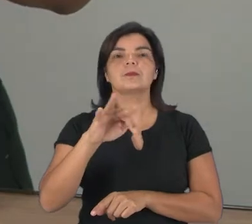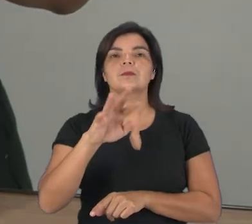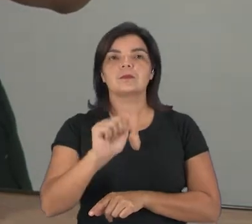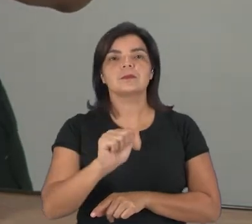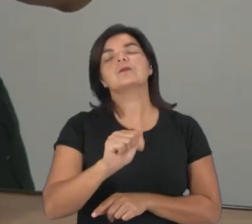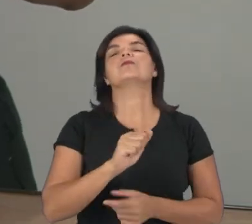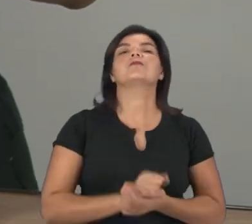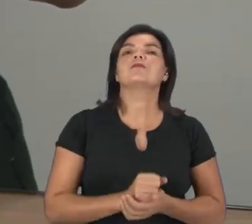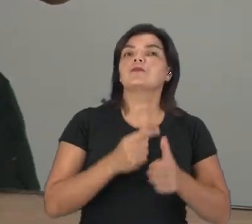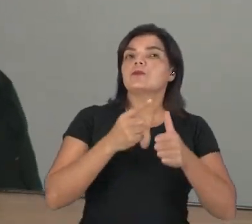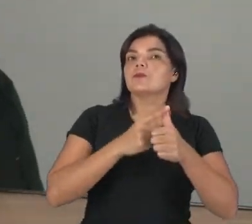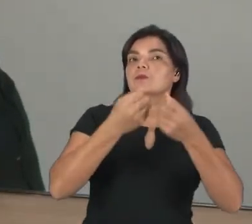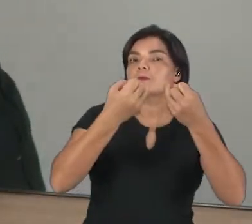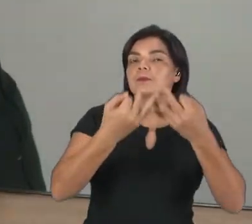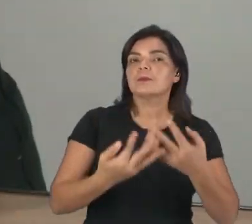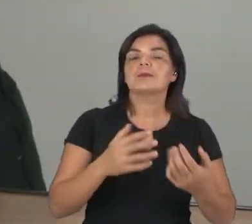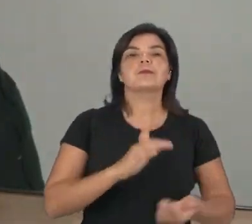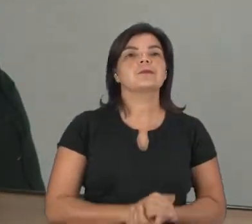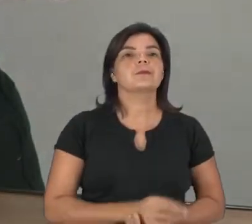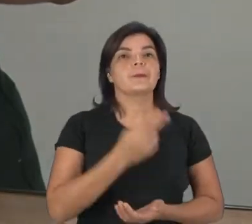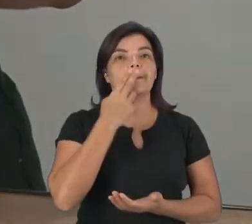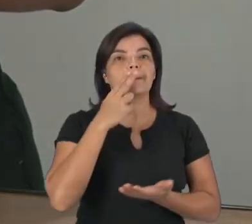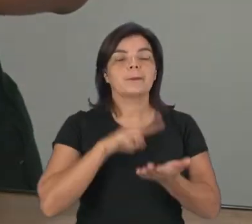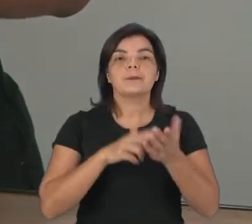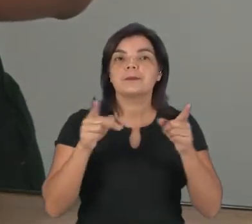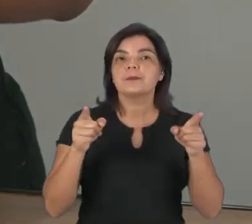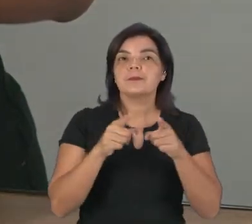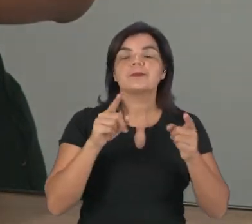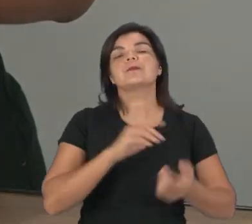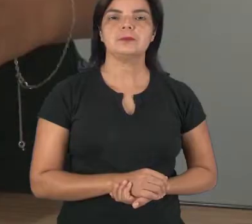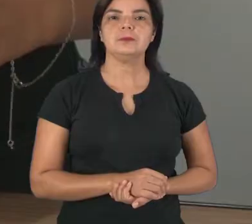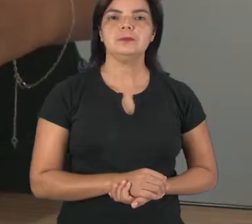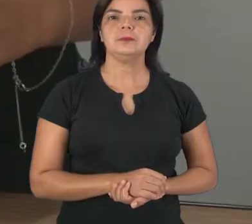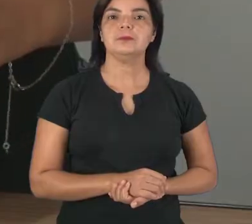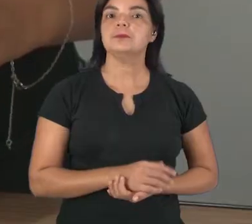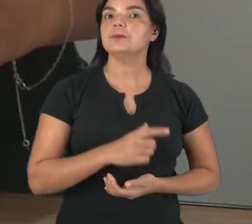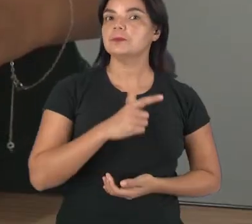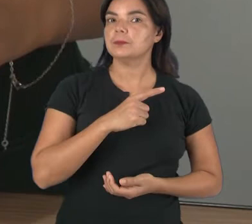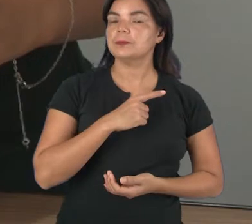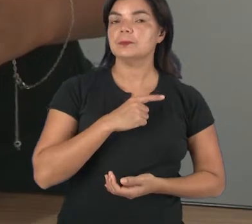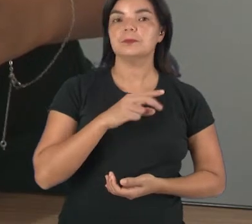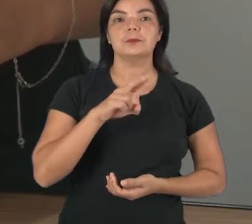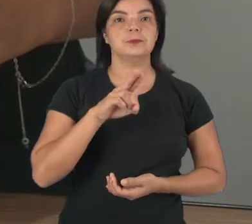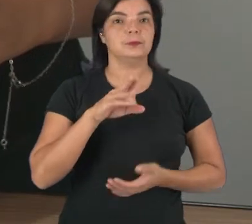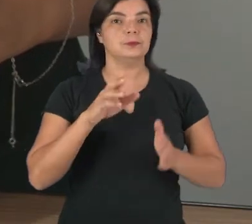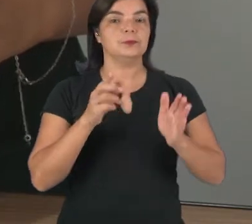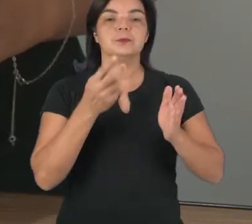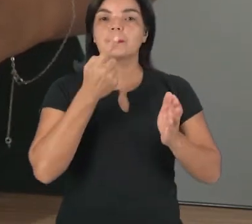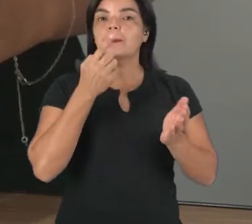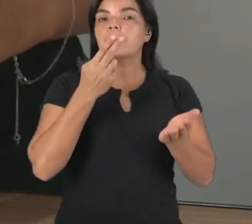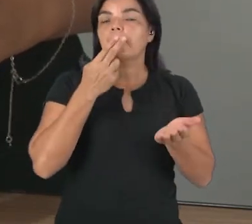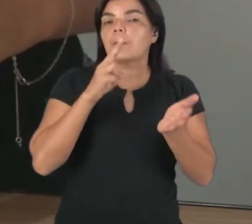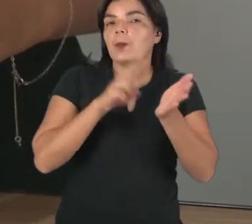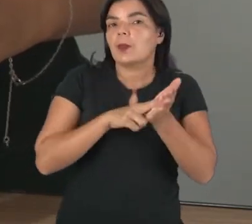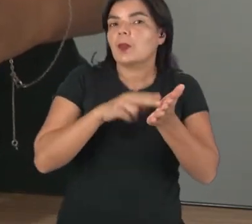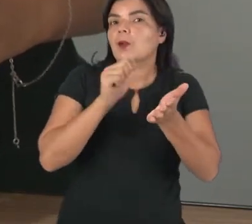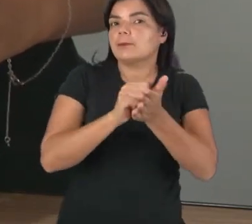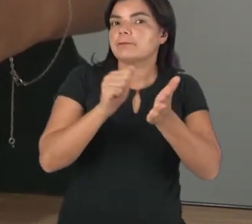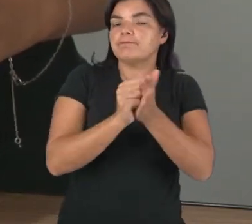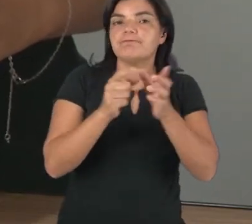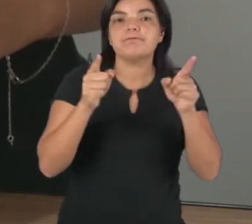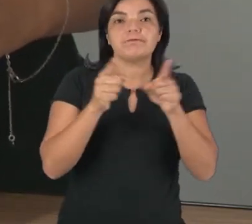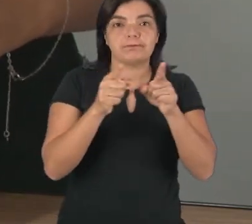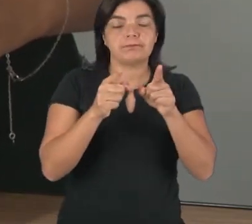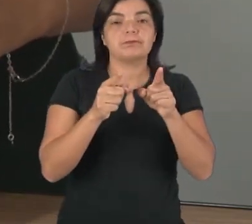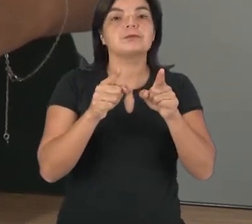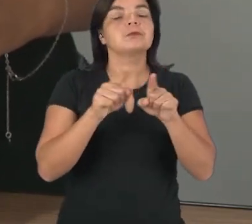Vamos falar primeiro do bilhete. Temos aqui o bilhete. Esse texto ele é